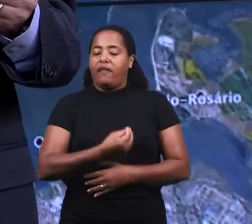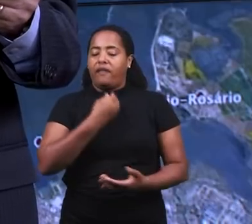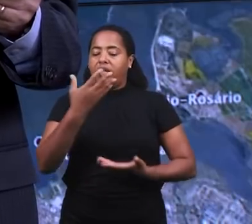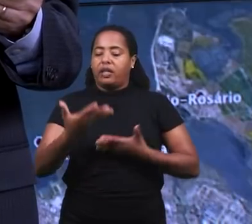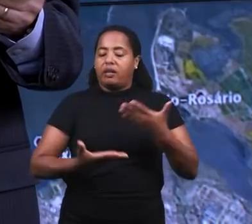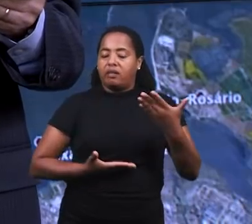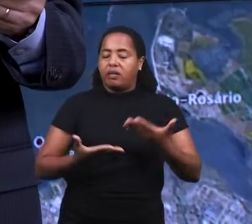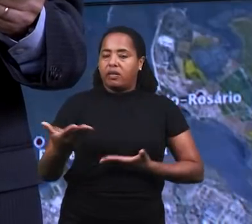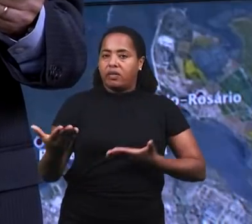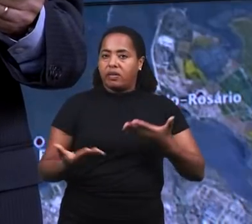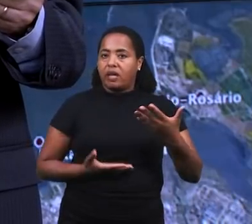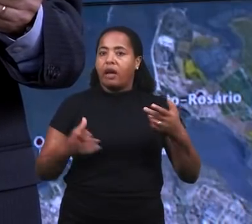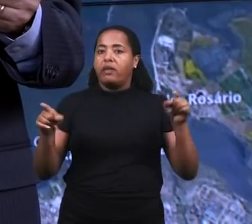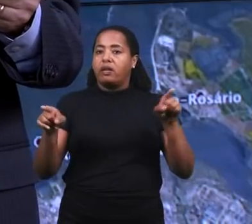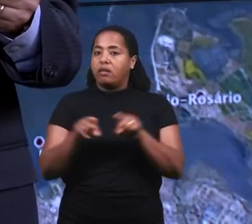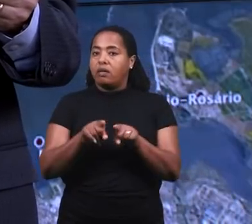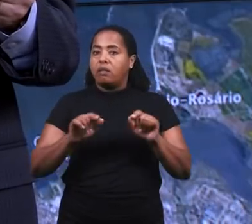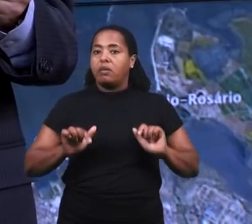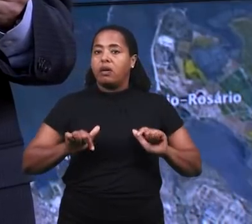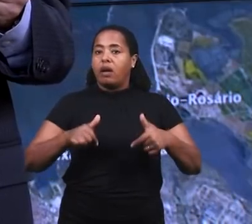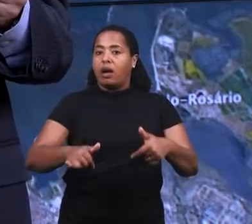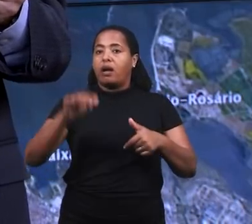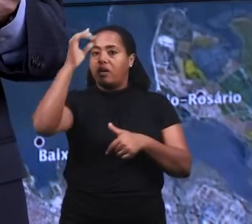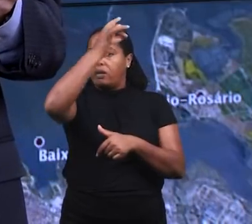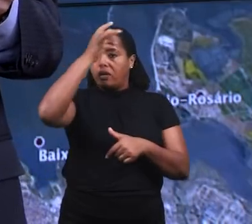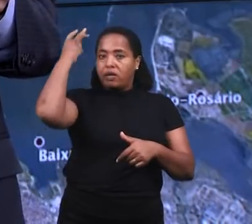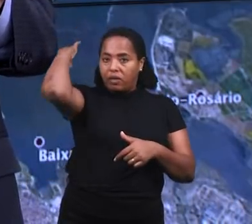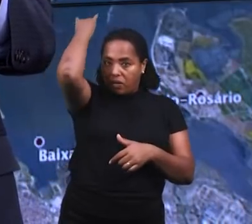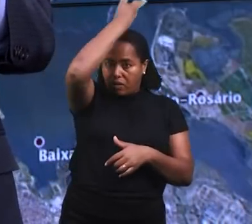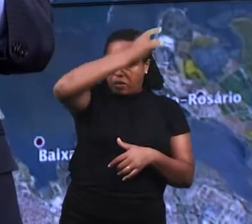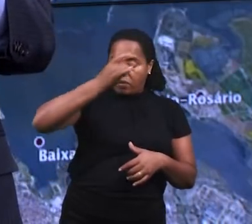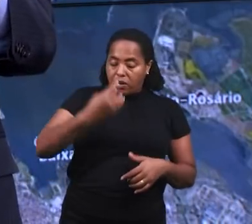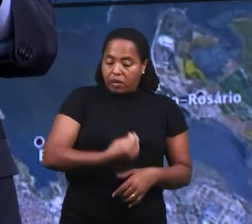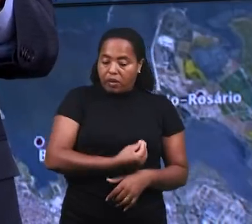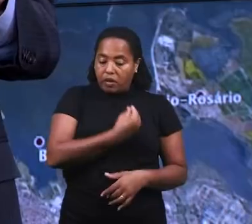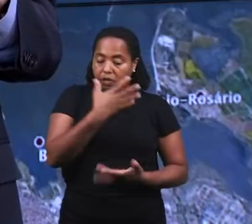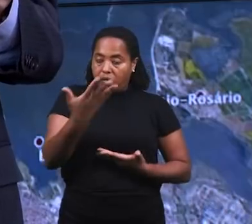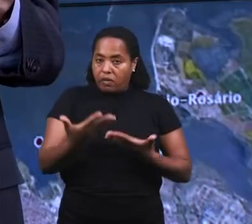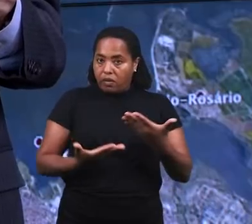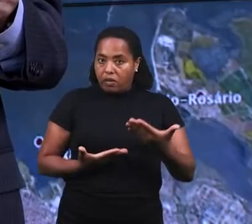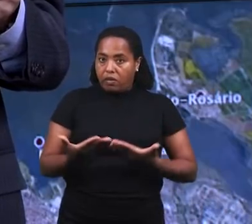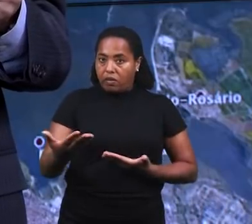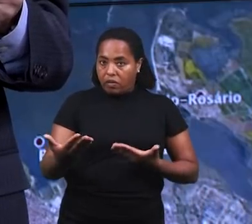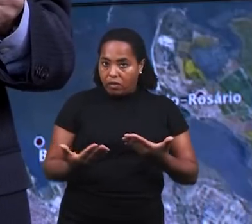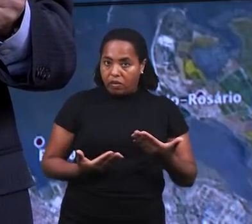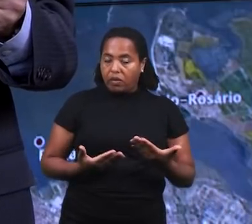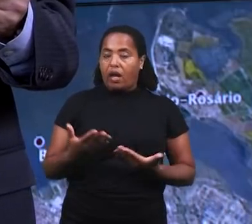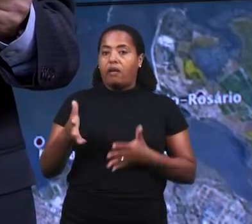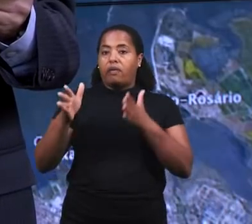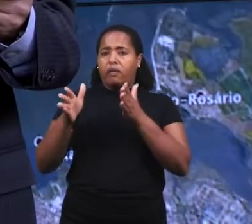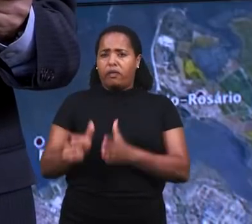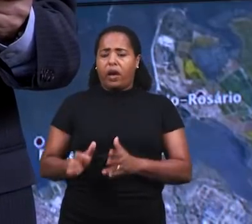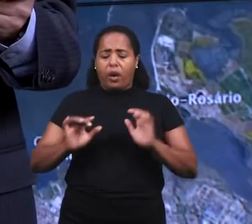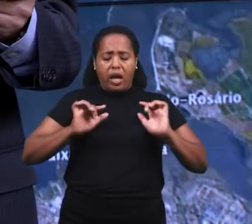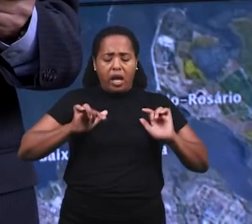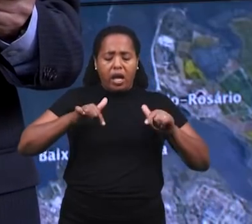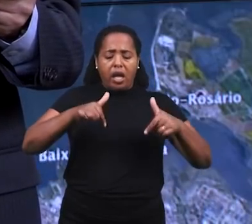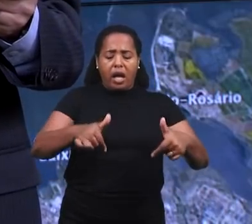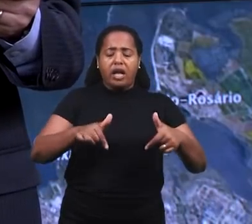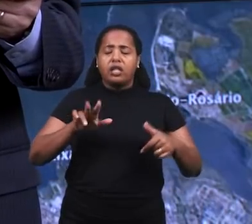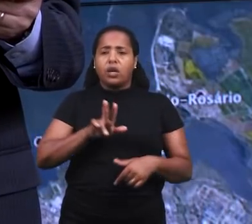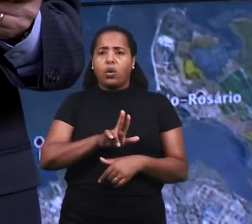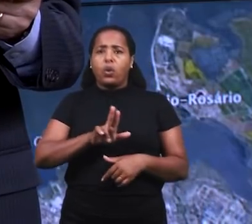Deus, através da vida da igreja e a ação do Espírito Santo na vida da igreja. E